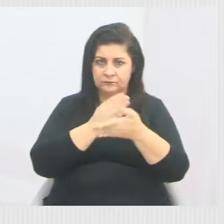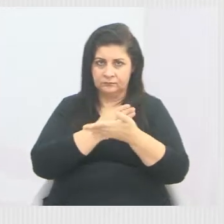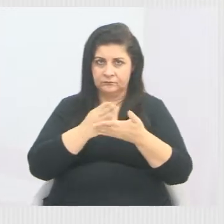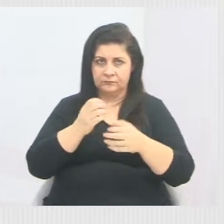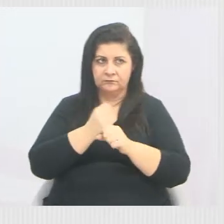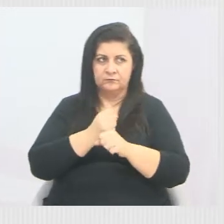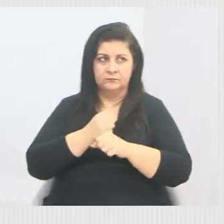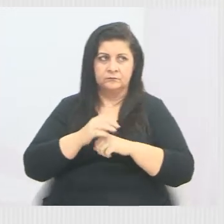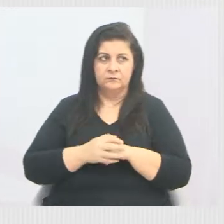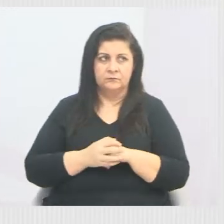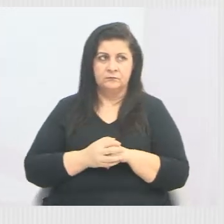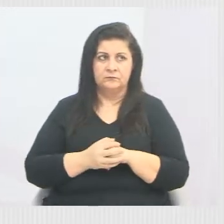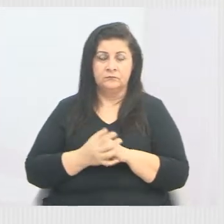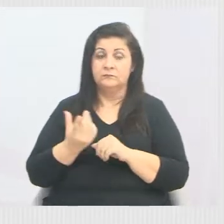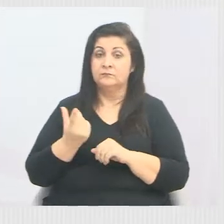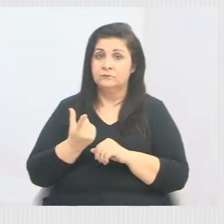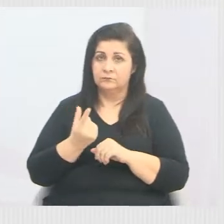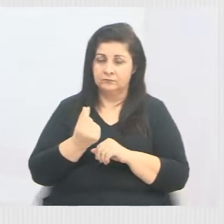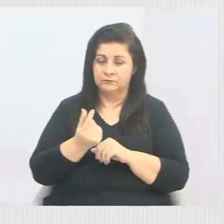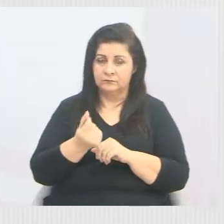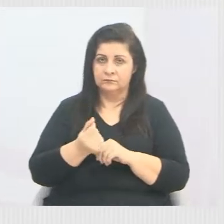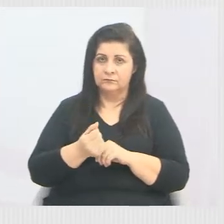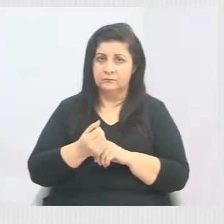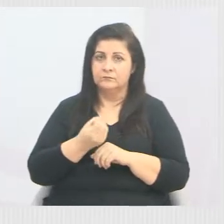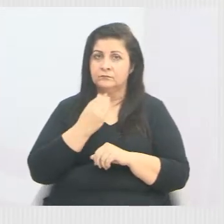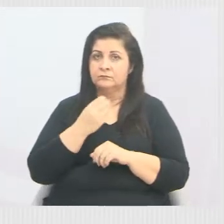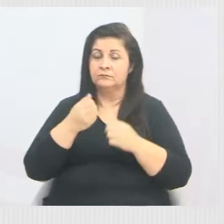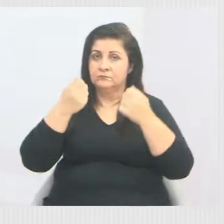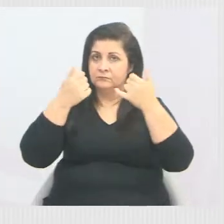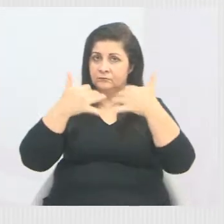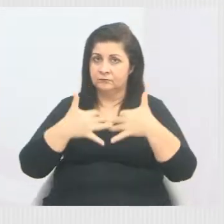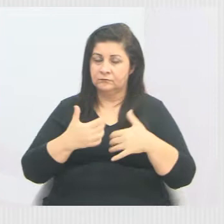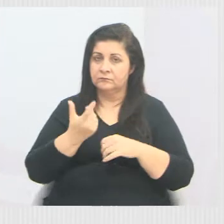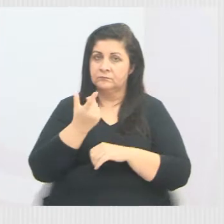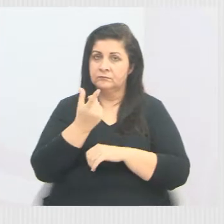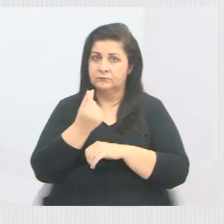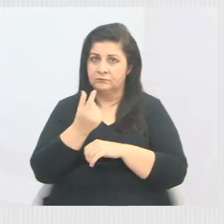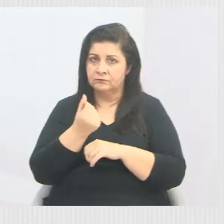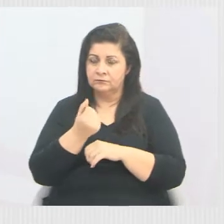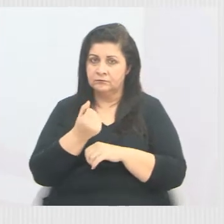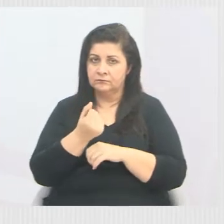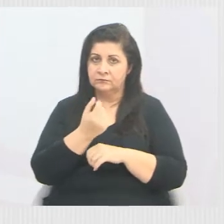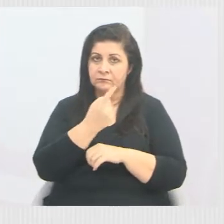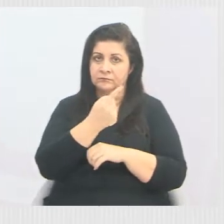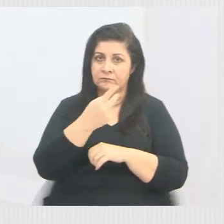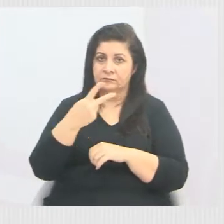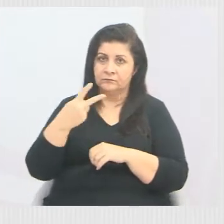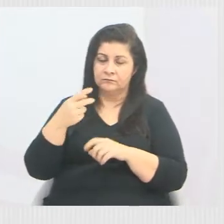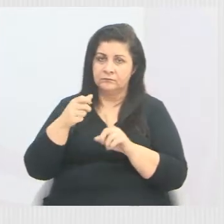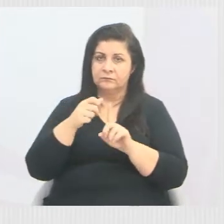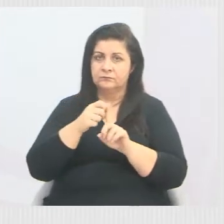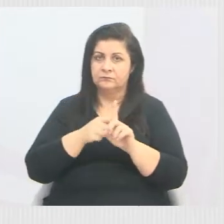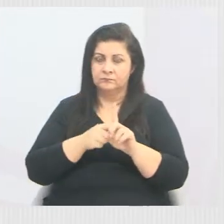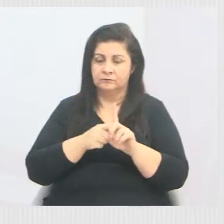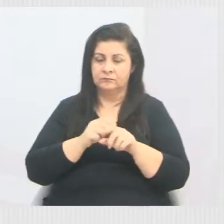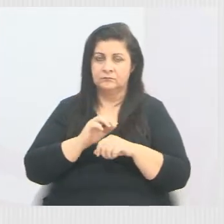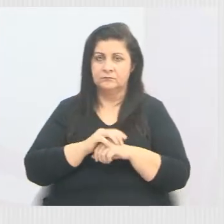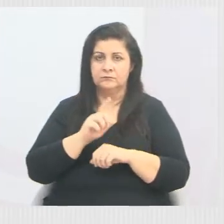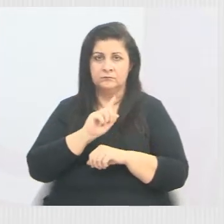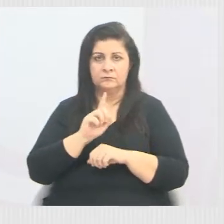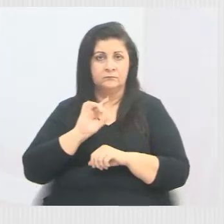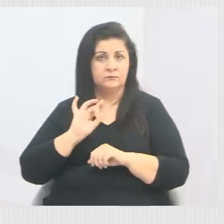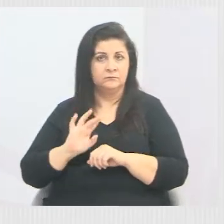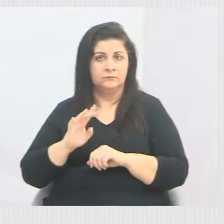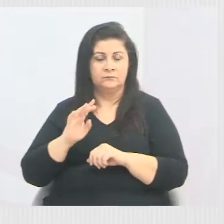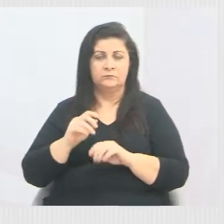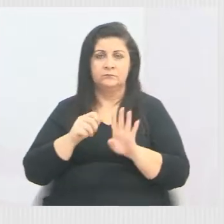líquida, né? É bom frisarmos que essa receita corrente líquida é dos últimos 12 meses, tá? Não é somente